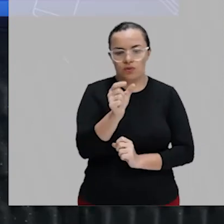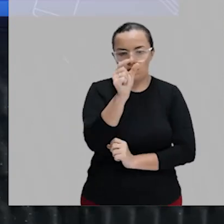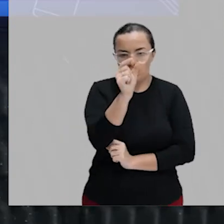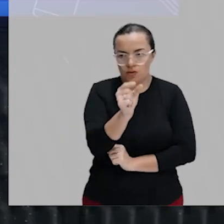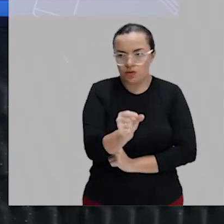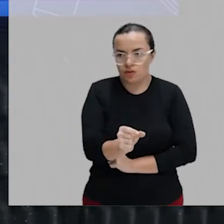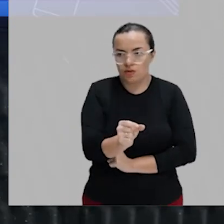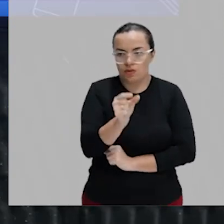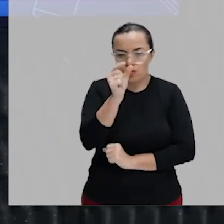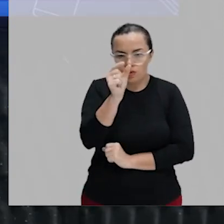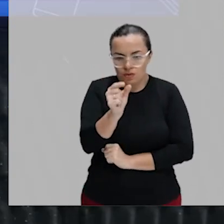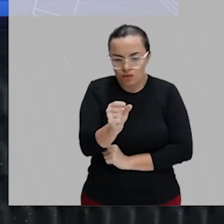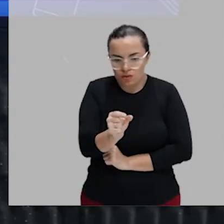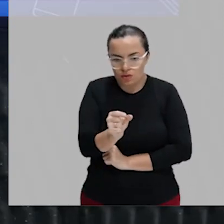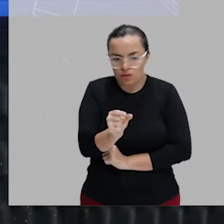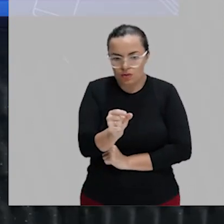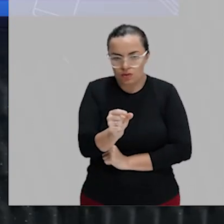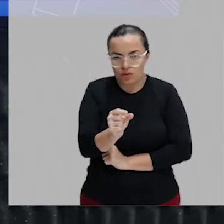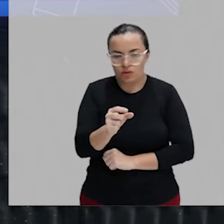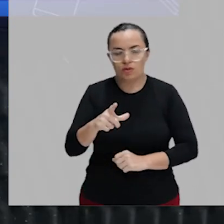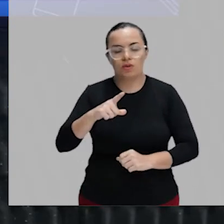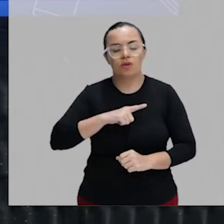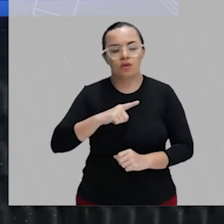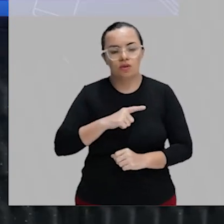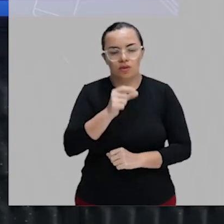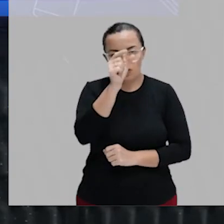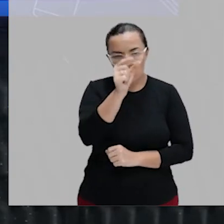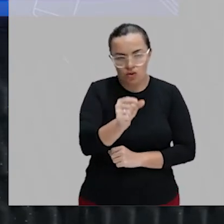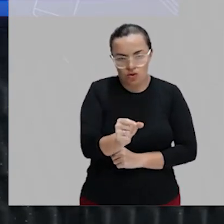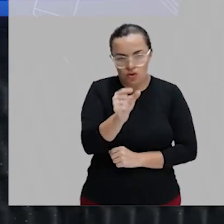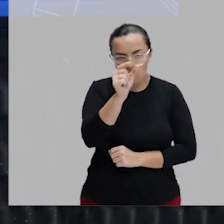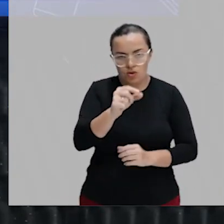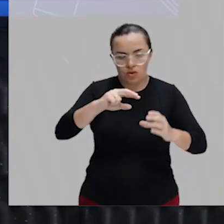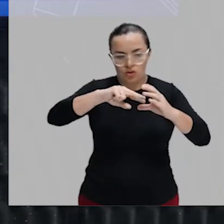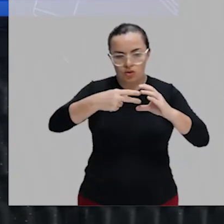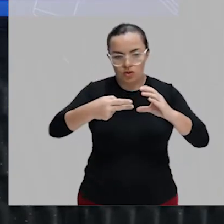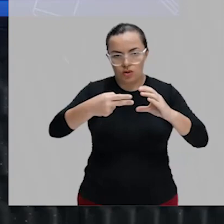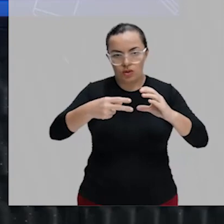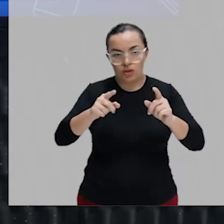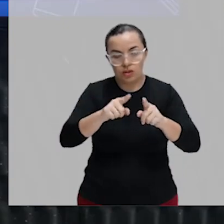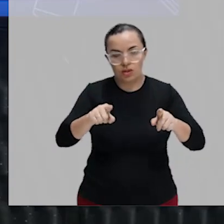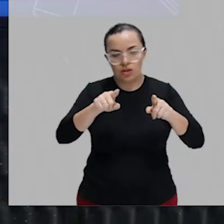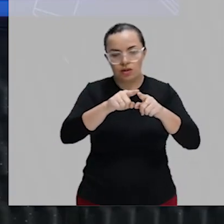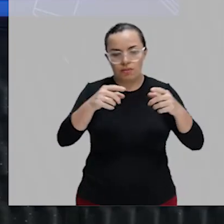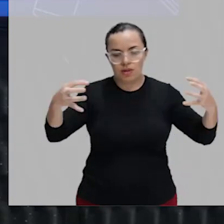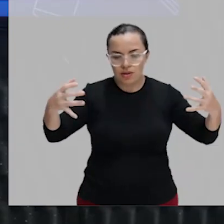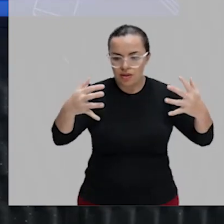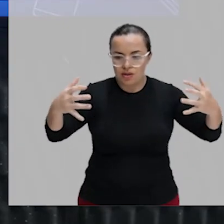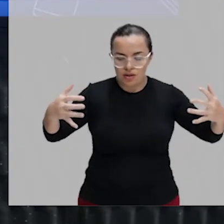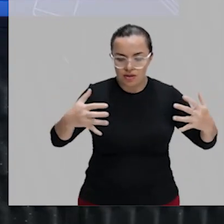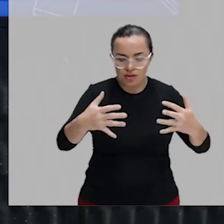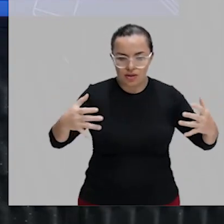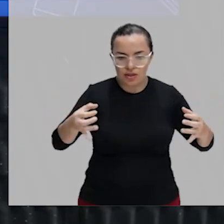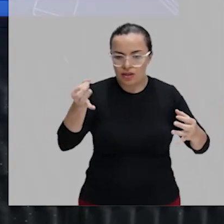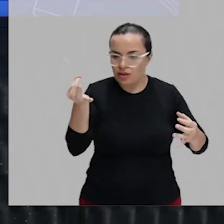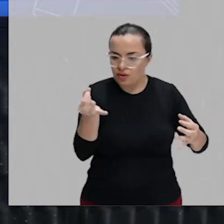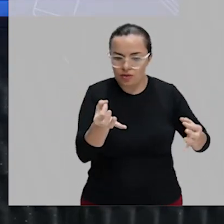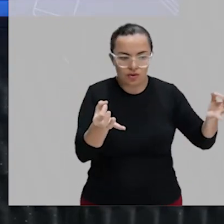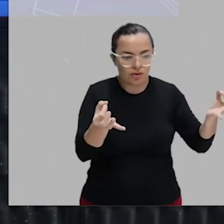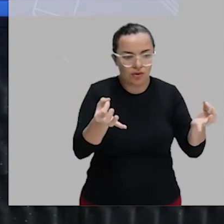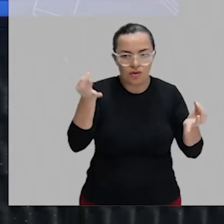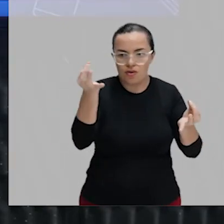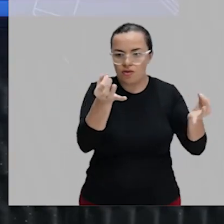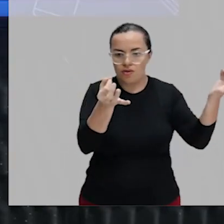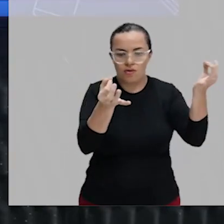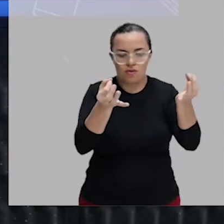lado, tá? Os centríolos ficam localizados nessa região aqui e eles vão ficar puxando esses cromossomos por meio